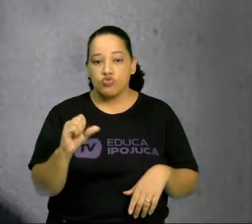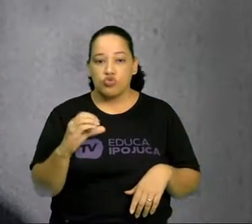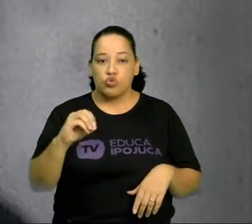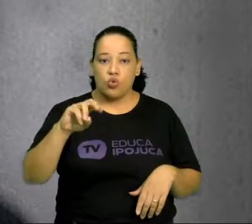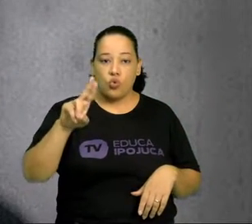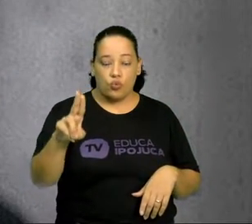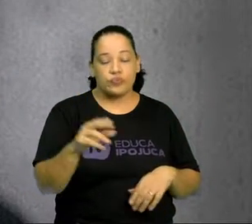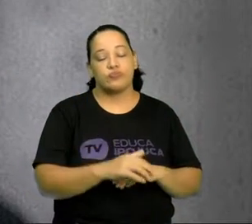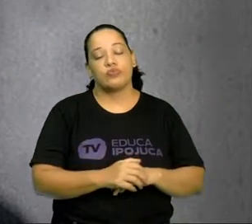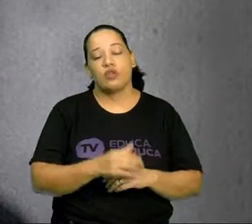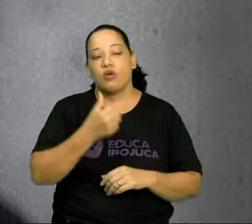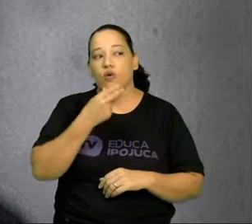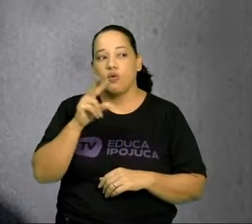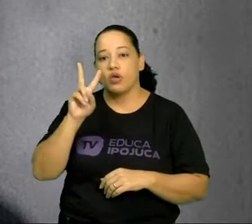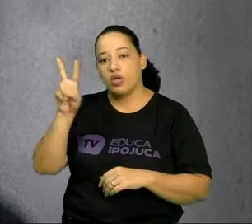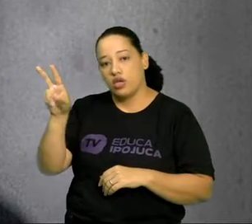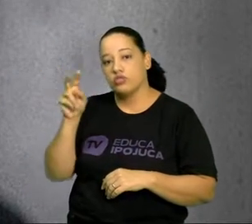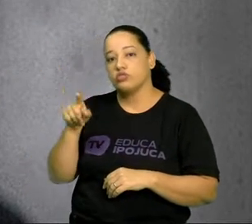Konstantin Stanislavski,